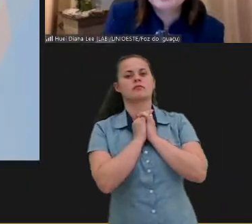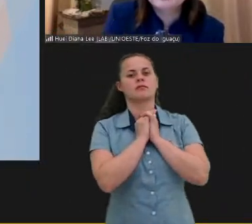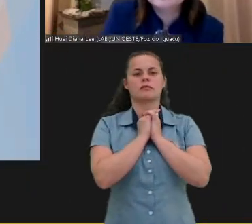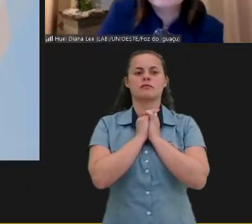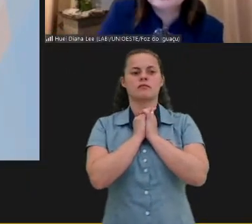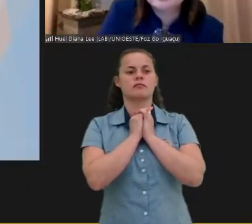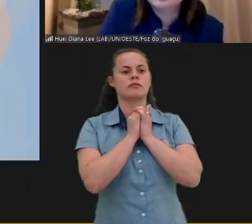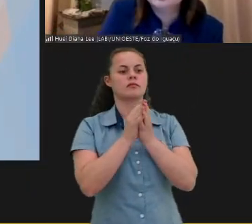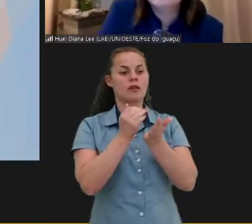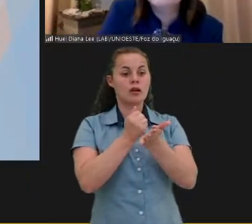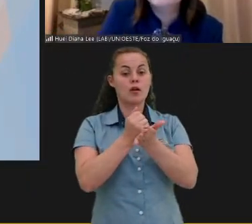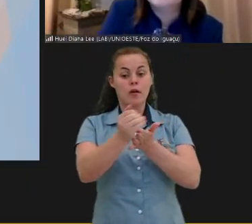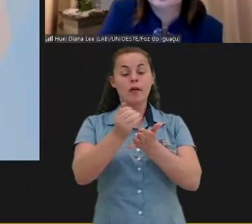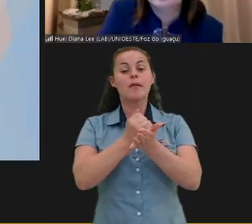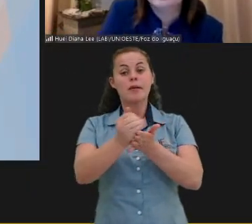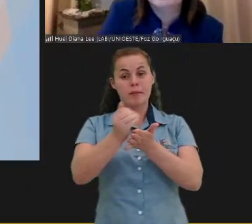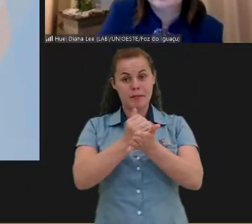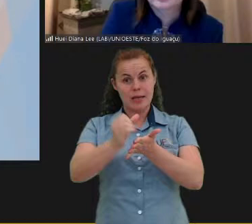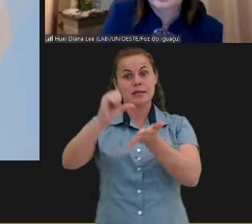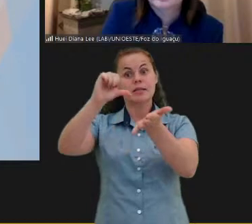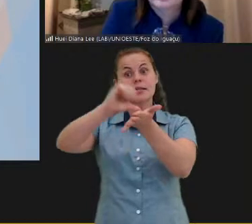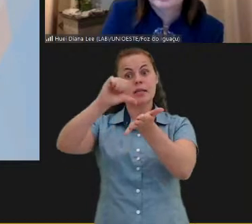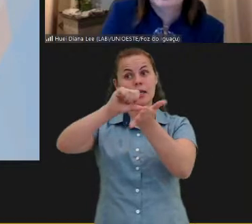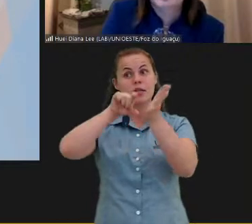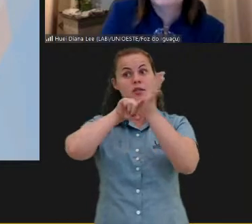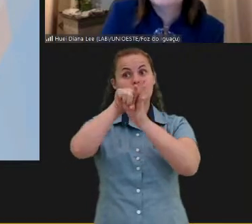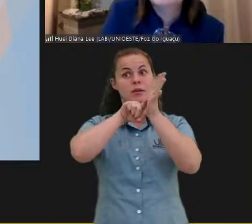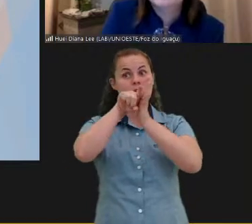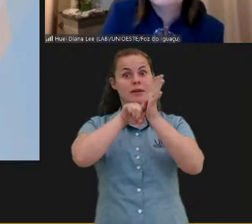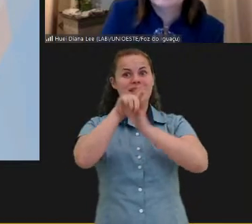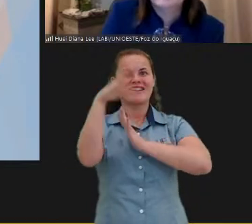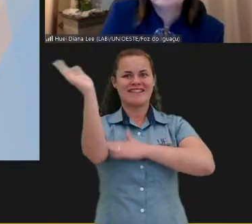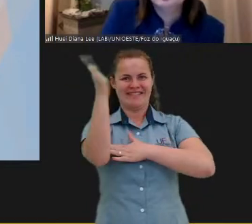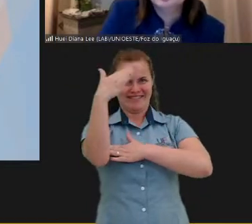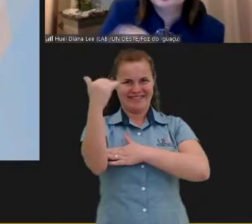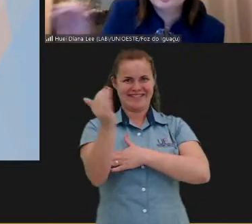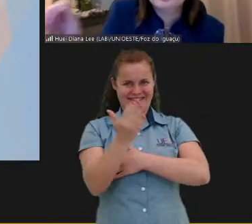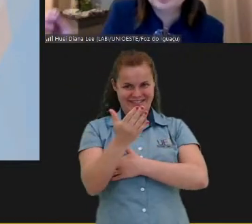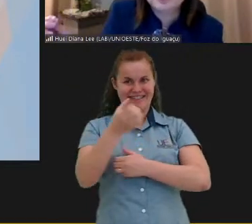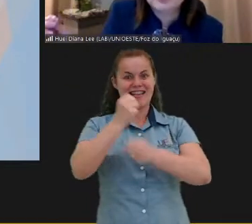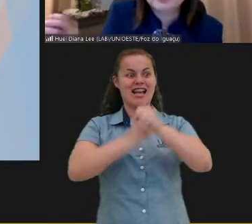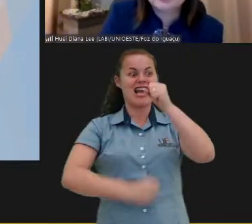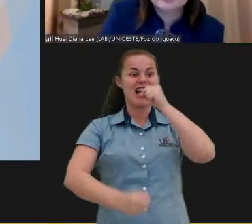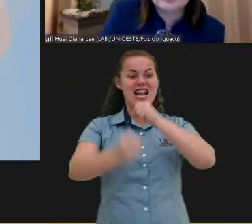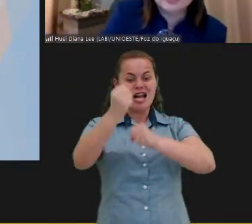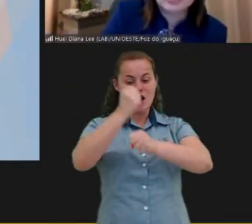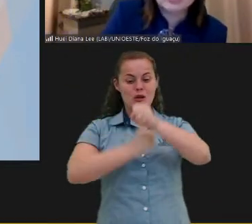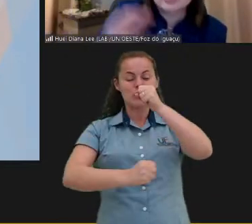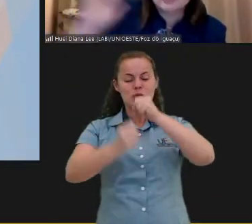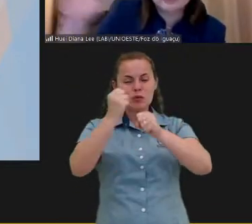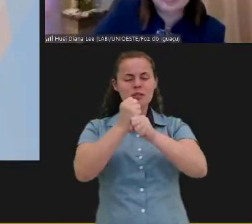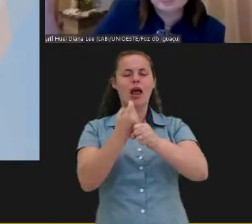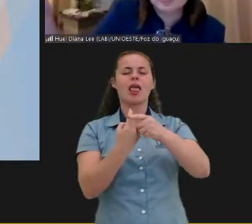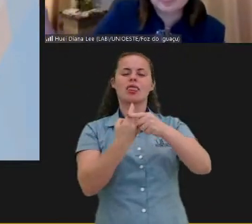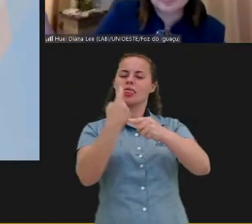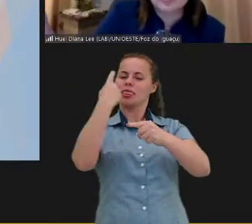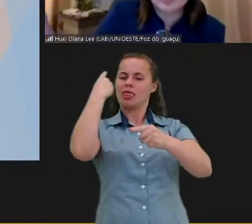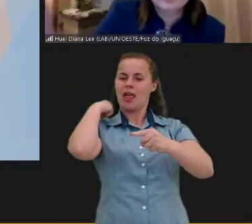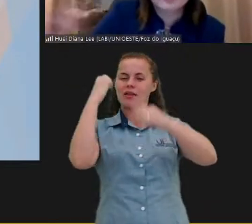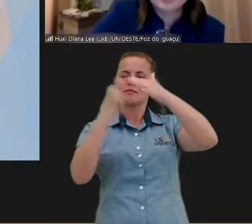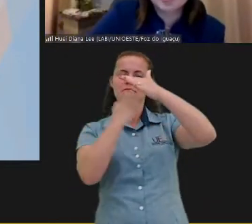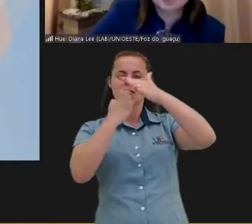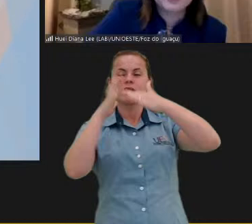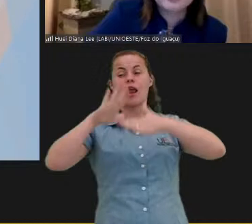centros de pesquisa baseados no Brasil. Né? Há poucos anos atrás, todos os centros de pesquisa das empresas eram fora do